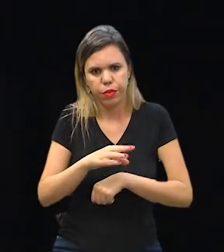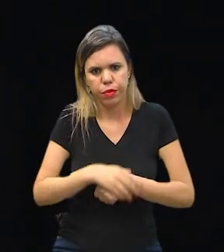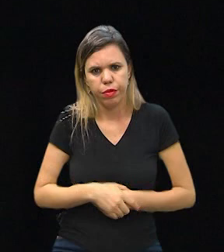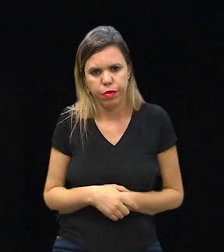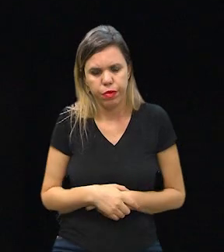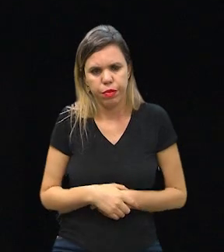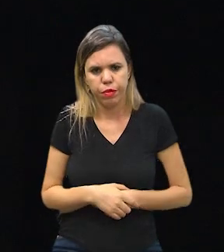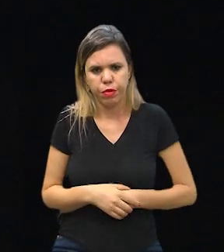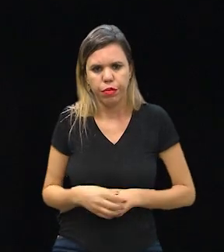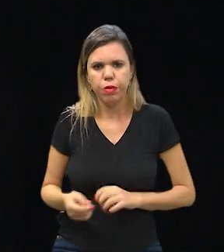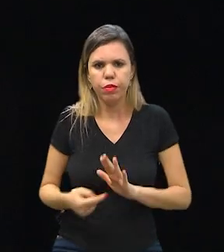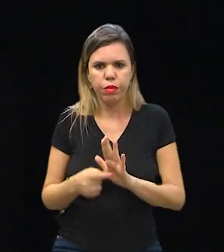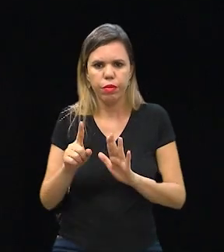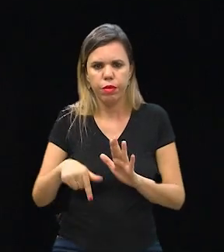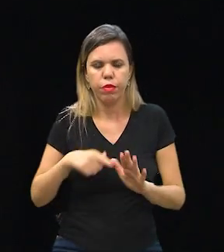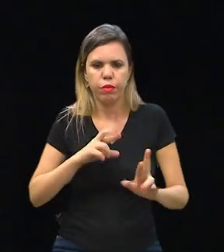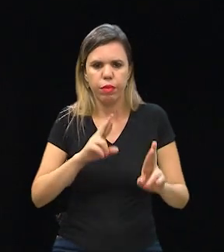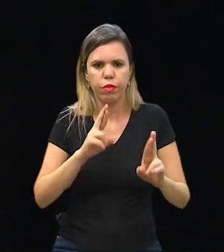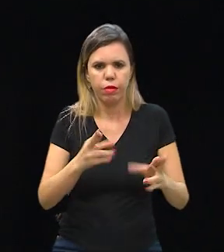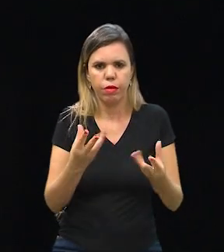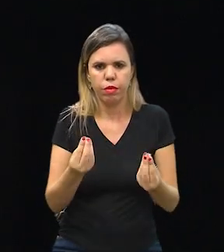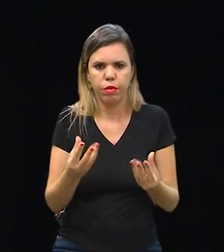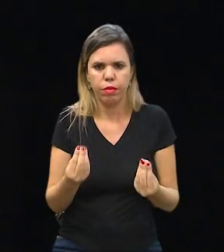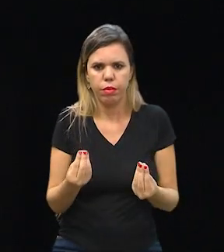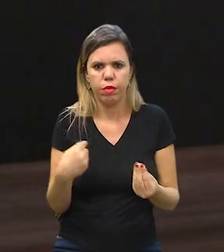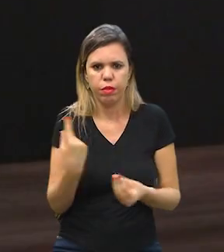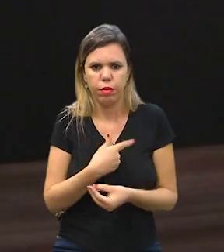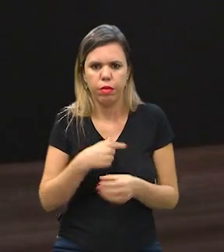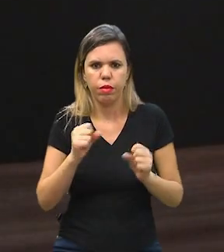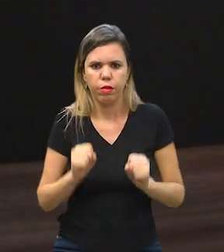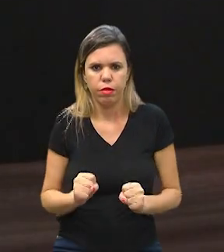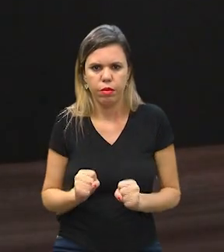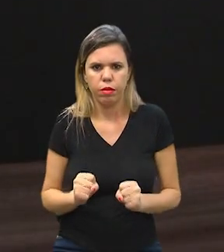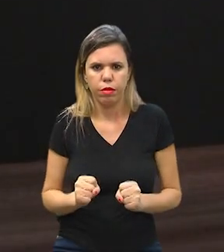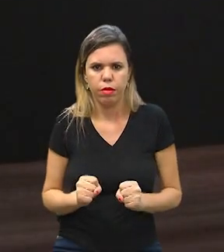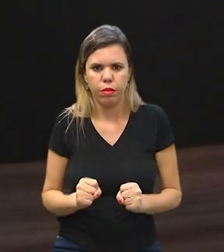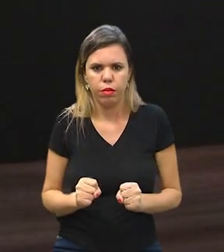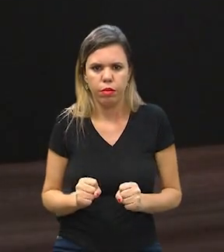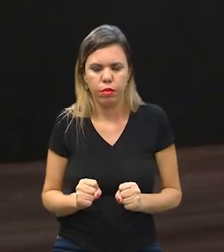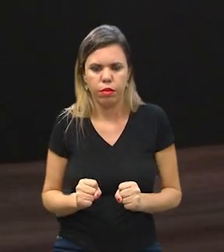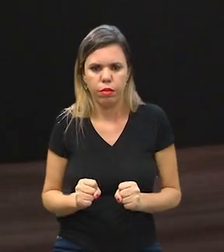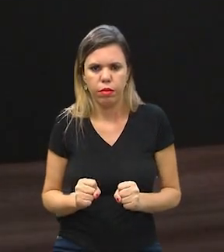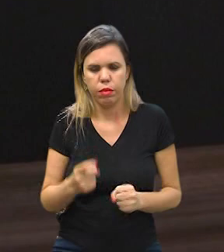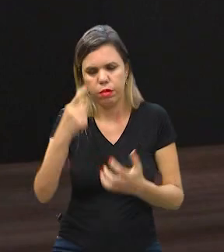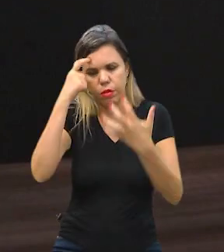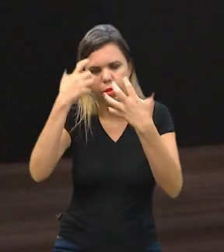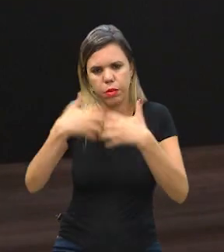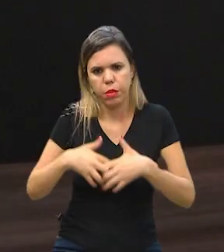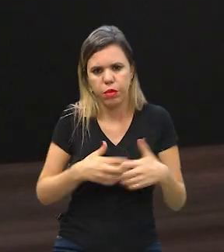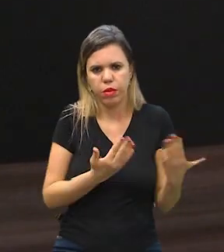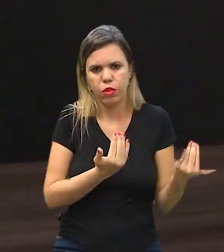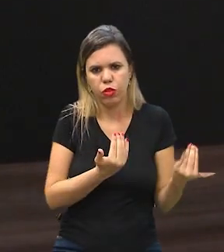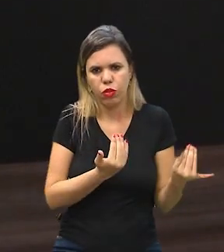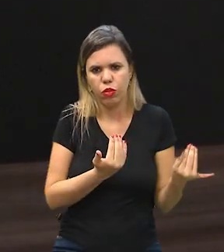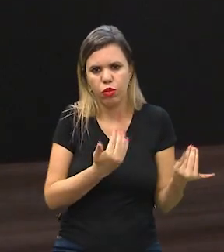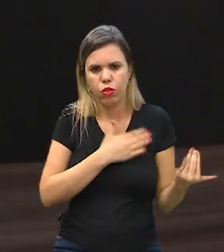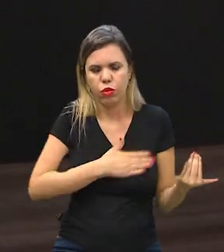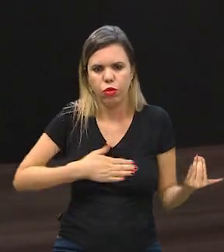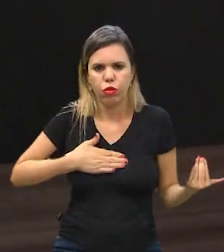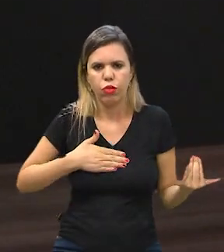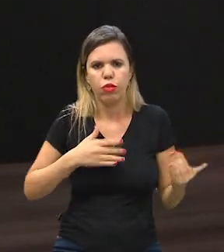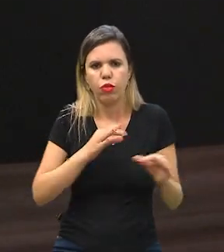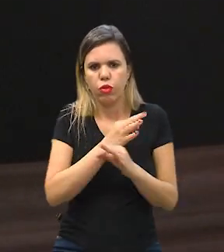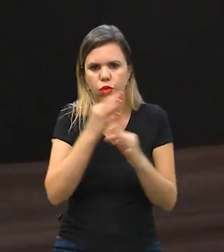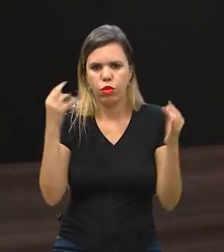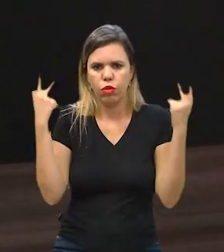aí mostra que tem luz ainda e muita luz para a gente poder pensar numa juventude